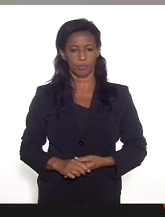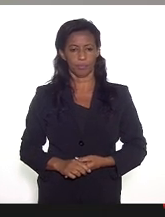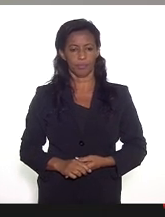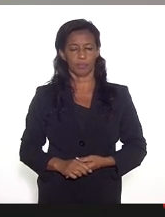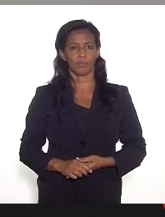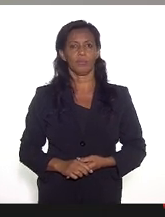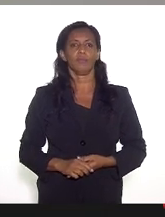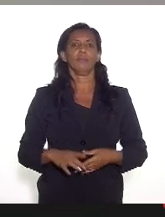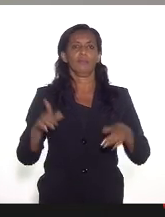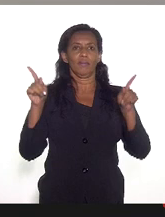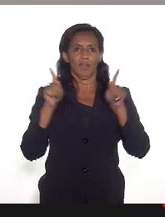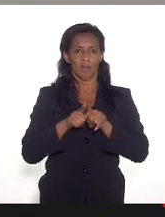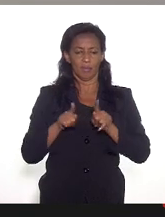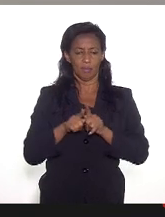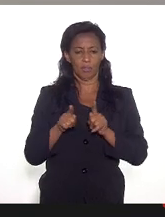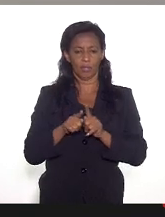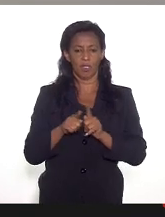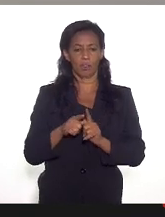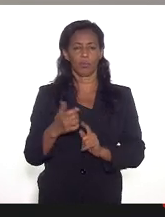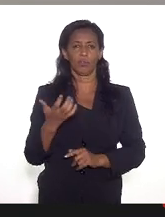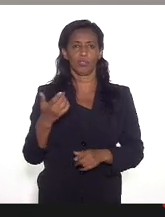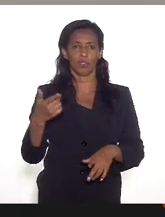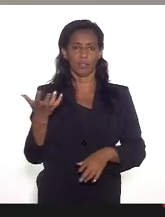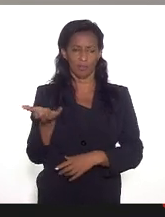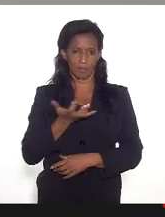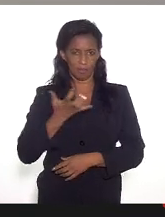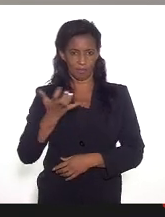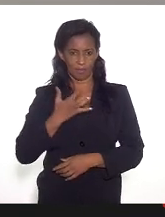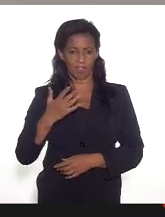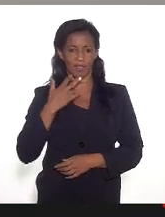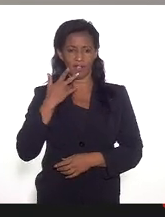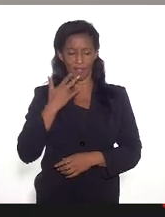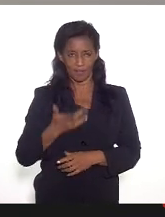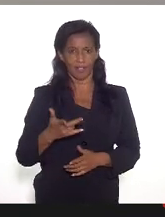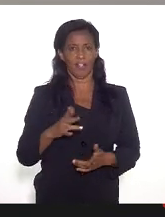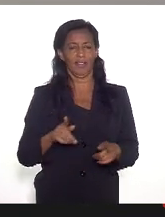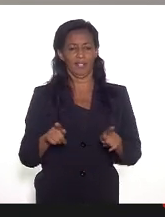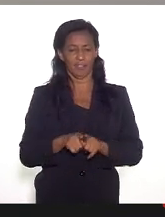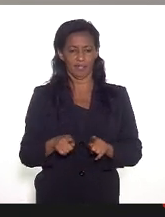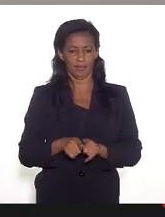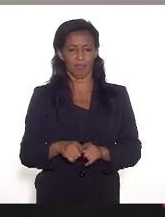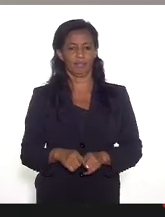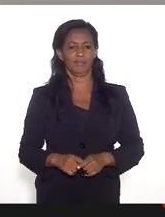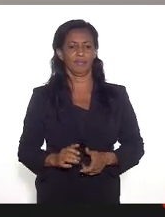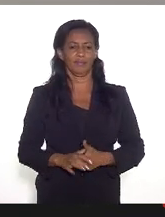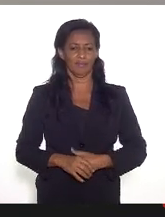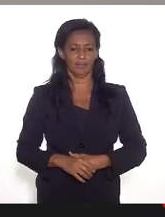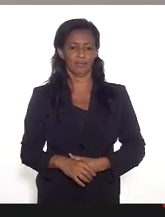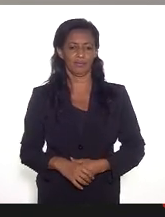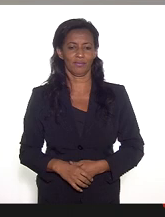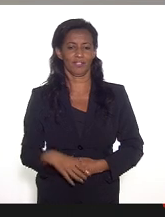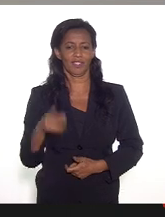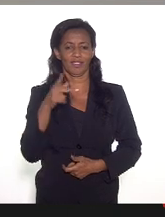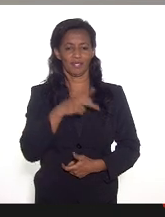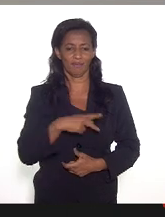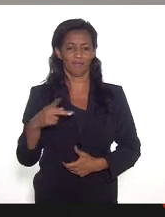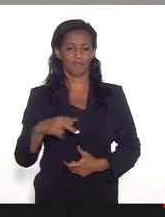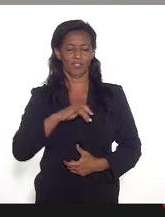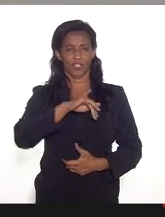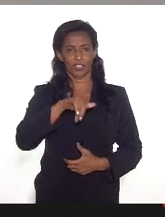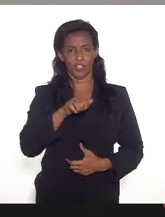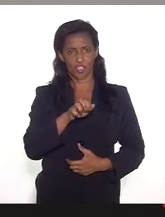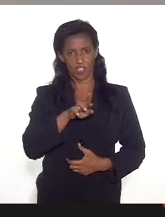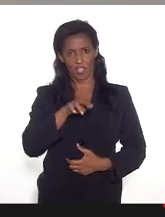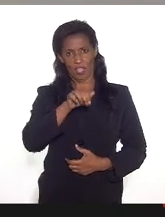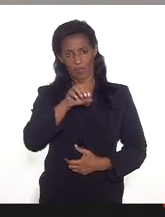Paulo Vidal assumir a palavra, que coordena o campus do IFE em São João da Barra, fazer menção também, uma referência também positiva ao professor Jefferson